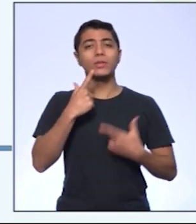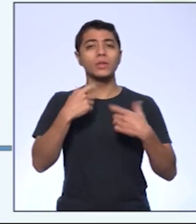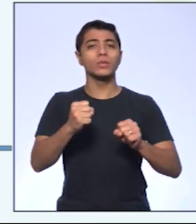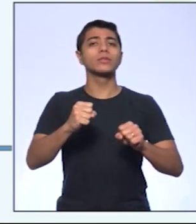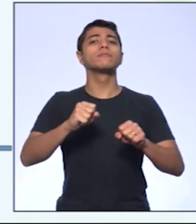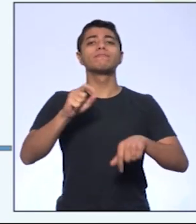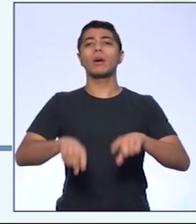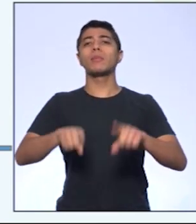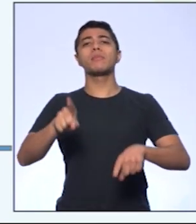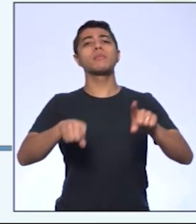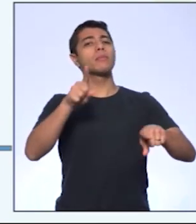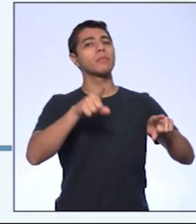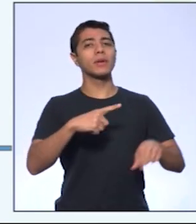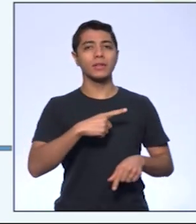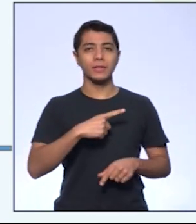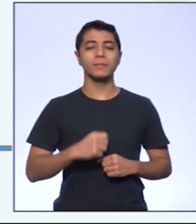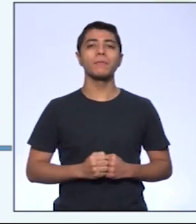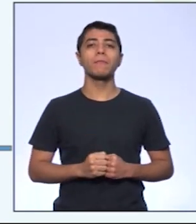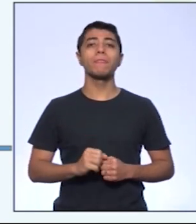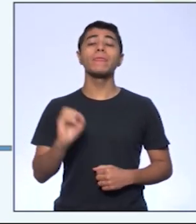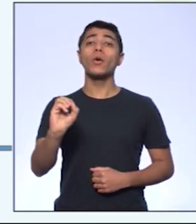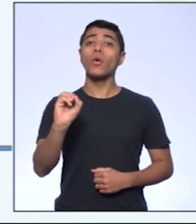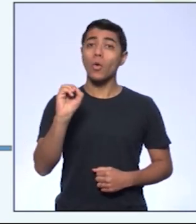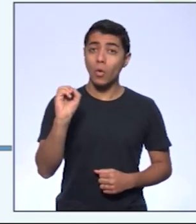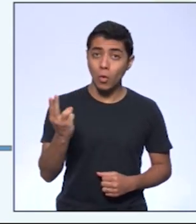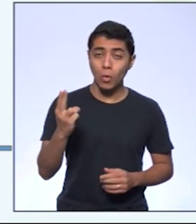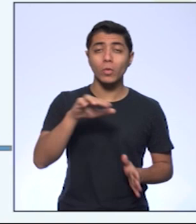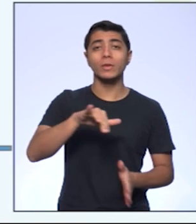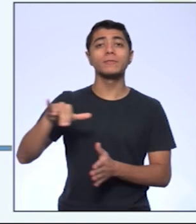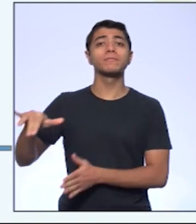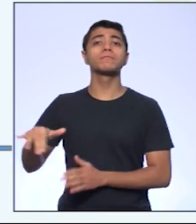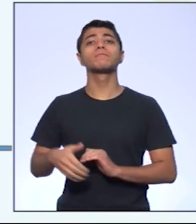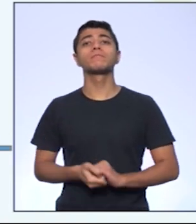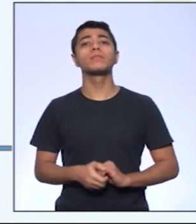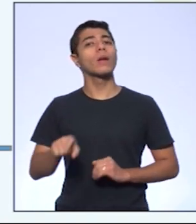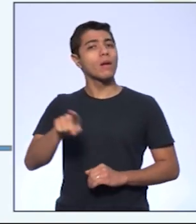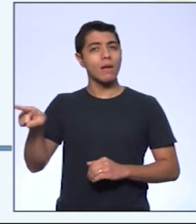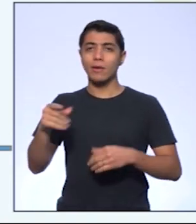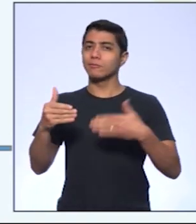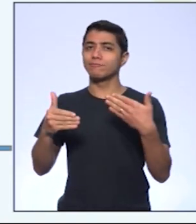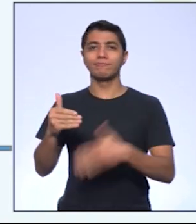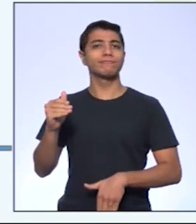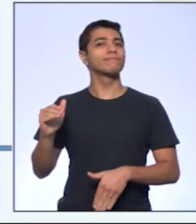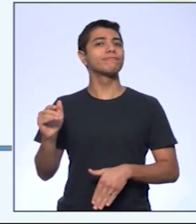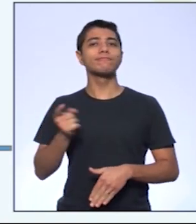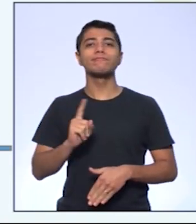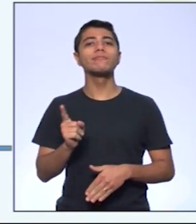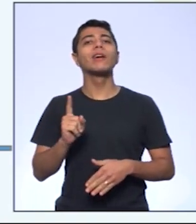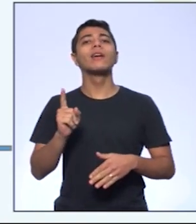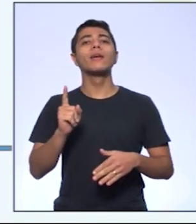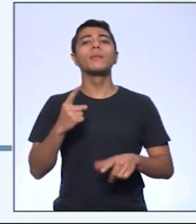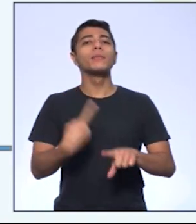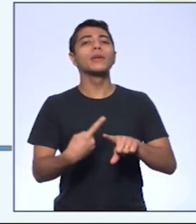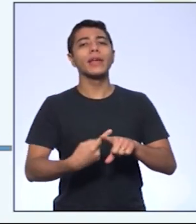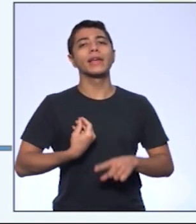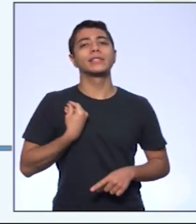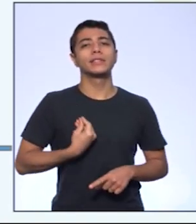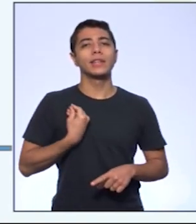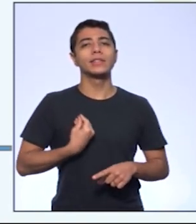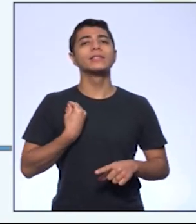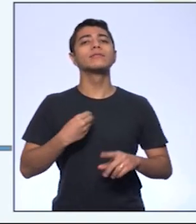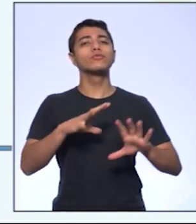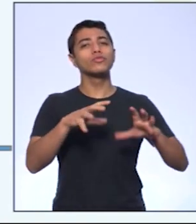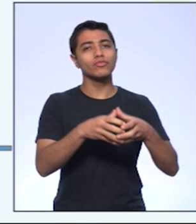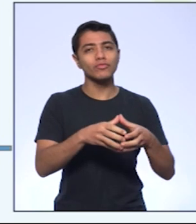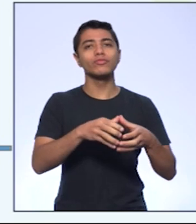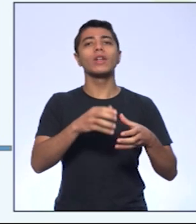à existência de delimitações dialetais geográficas pouco marcadas no Brasil, embora cada um deles